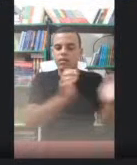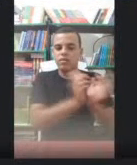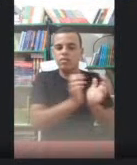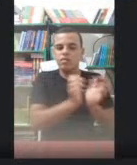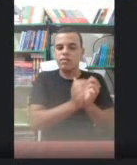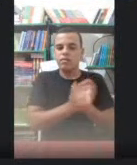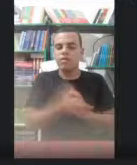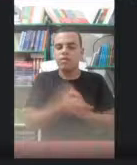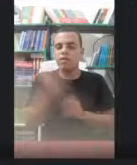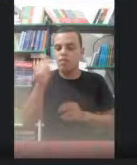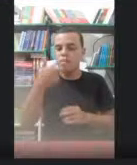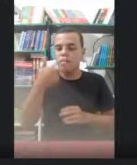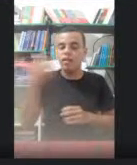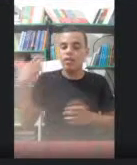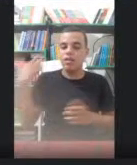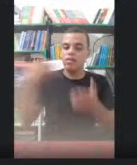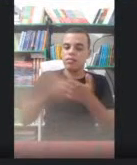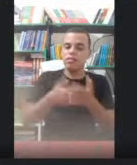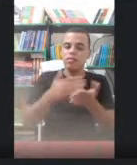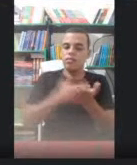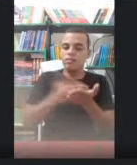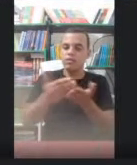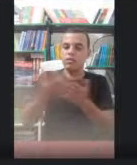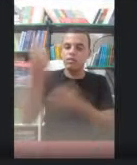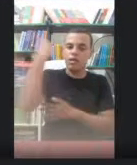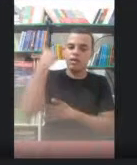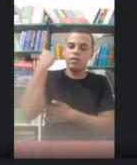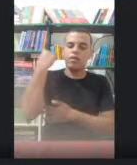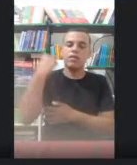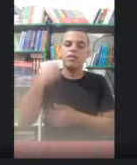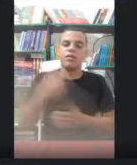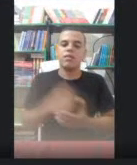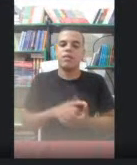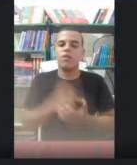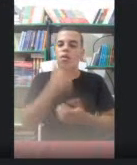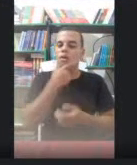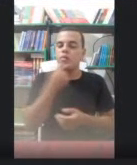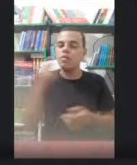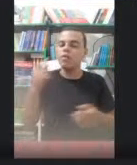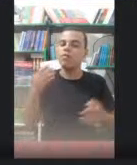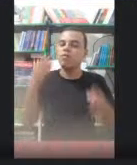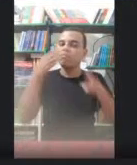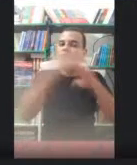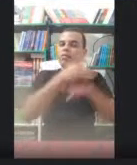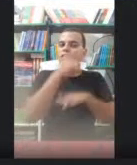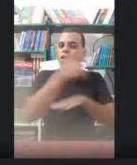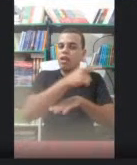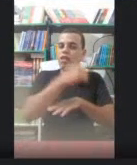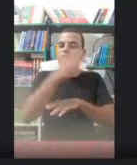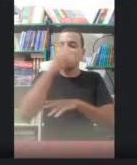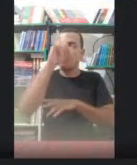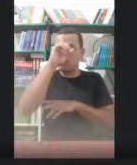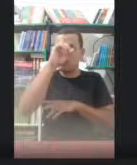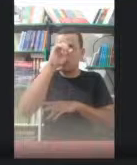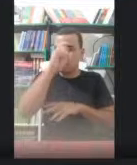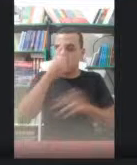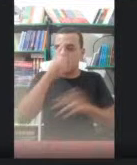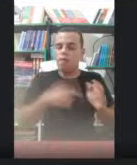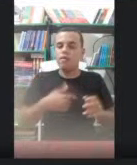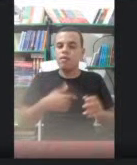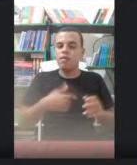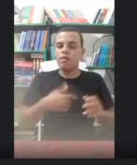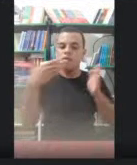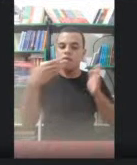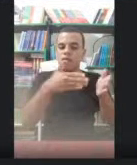no início, foi um momento oportuno, esses homens foram até a unidade, né, com um propósito que era o pré-natal do